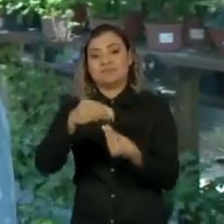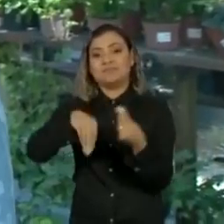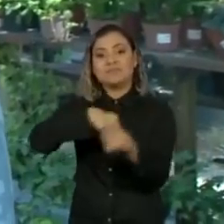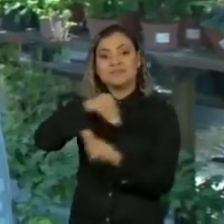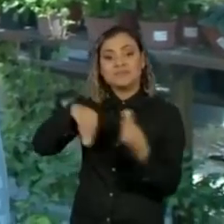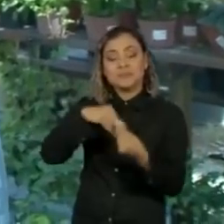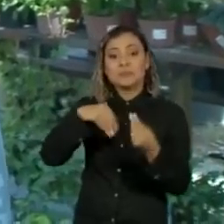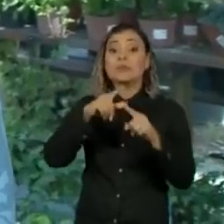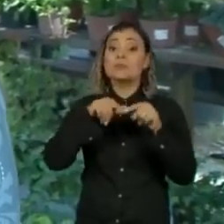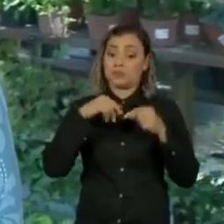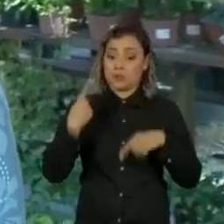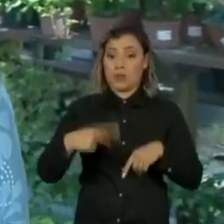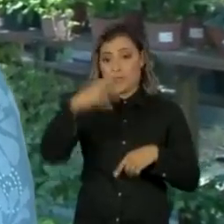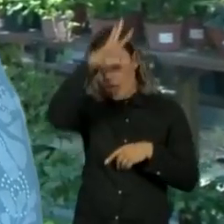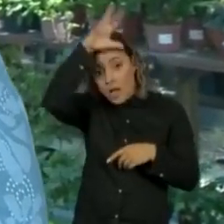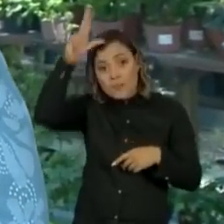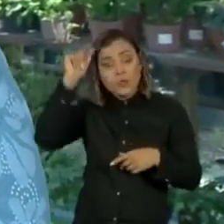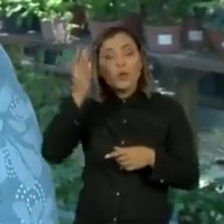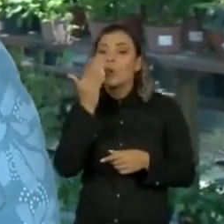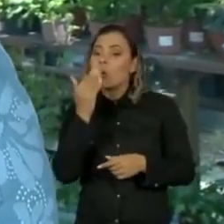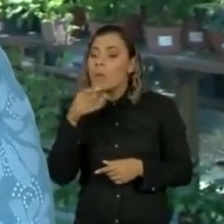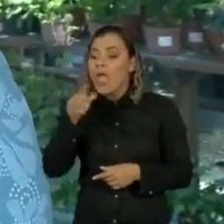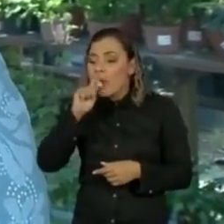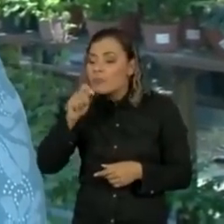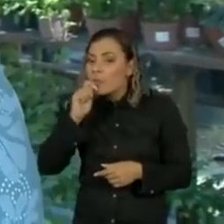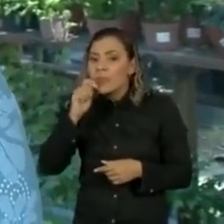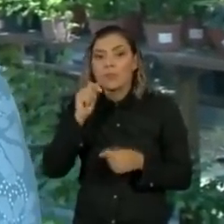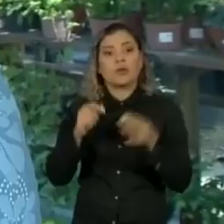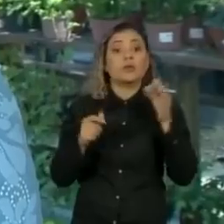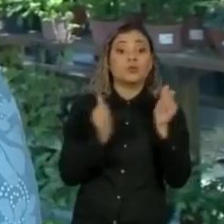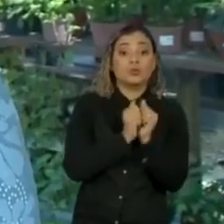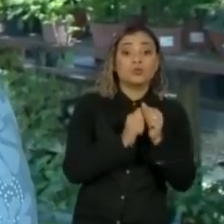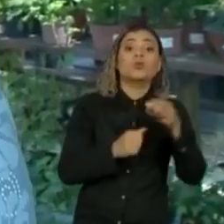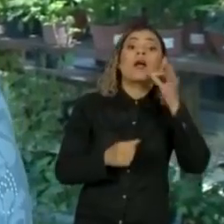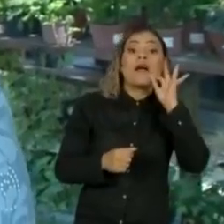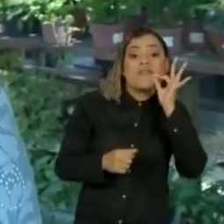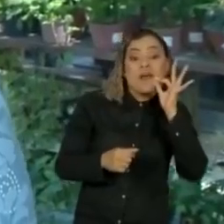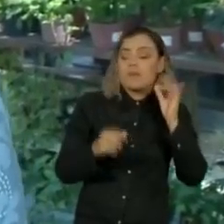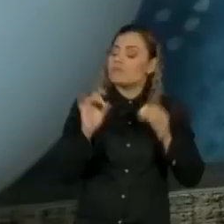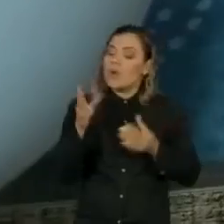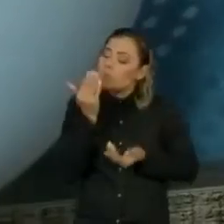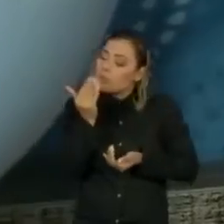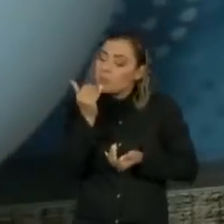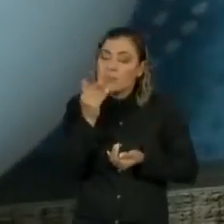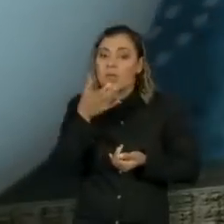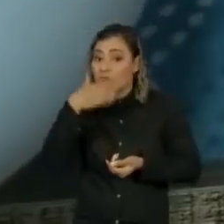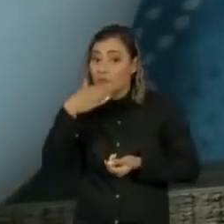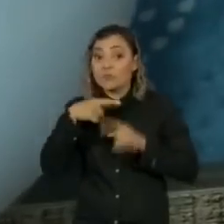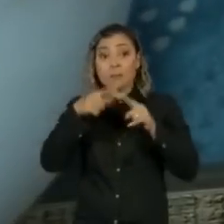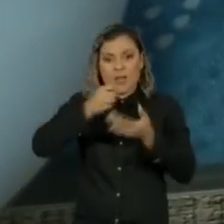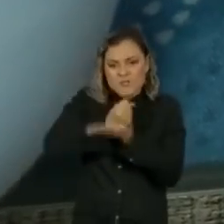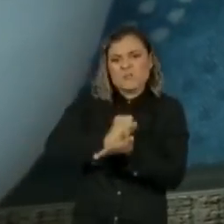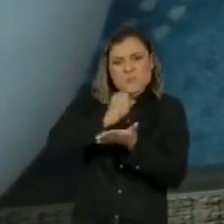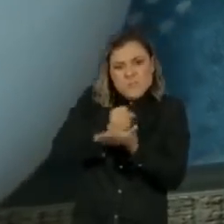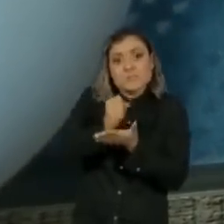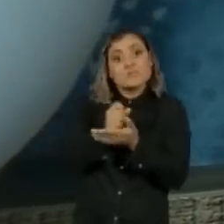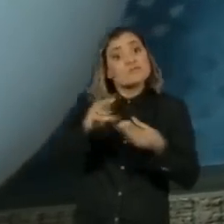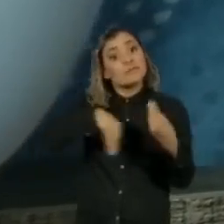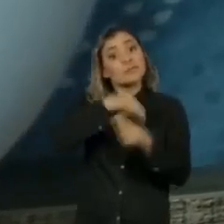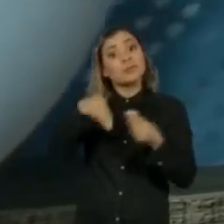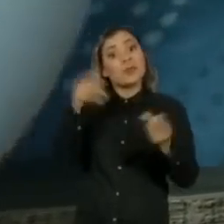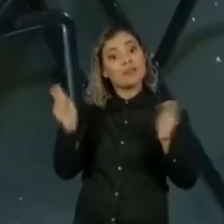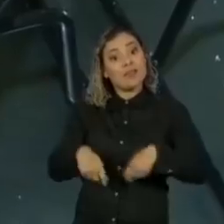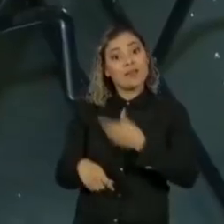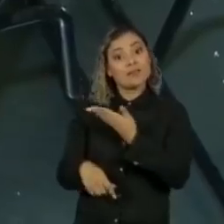costuma comer a pupunha pura com café preto, né, com café puro, mas a gente triturou e colocou na massa. Então